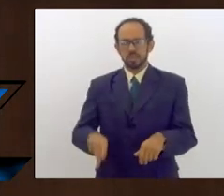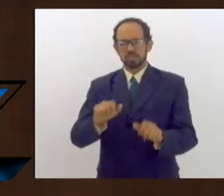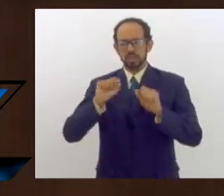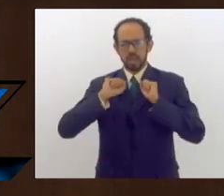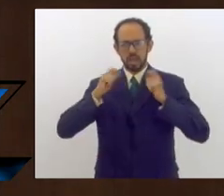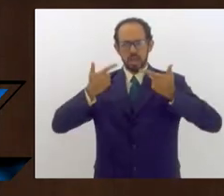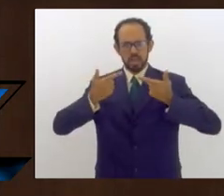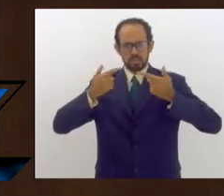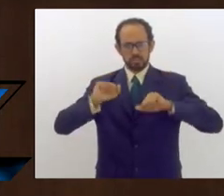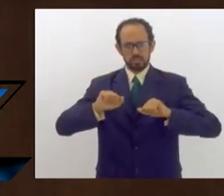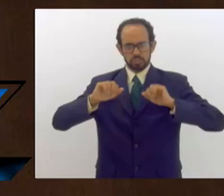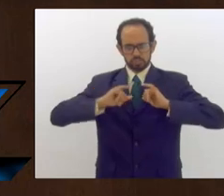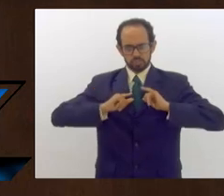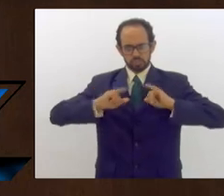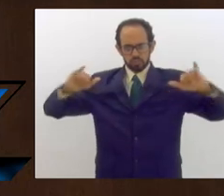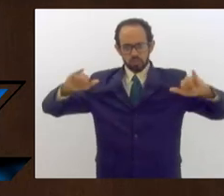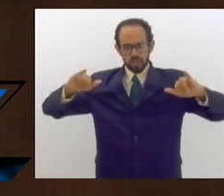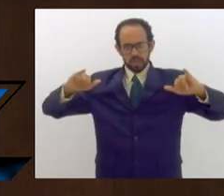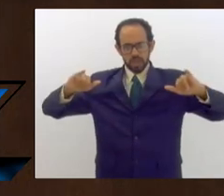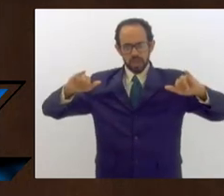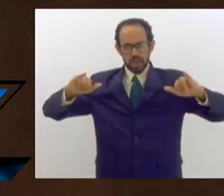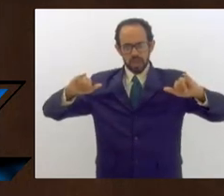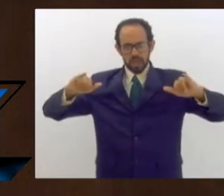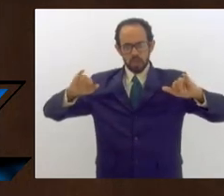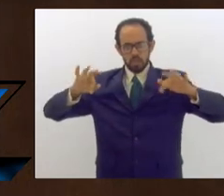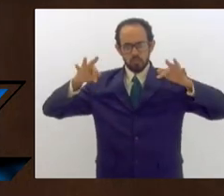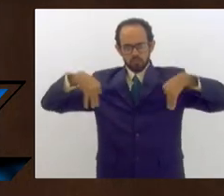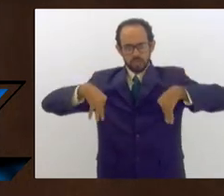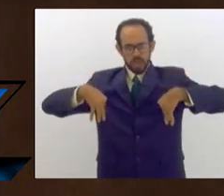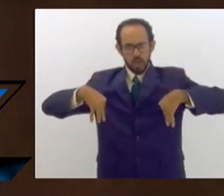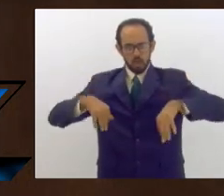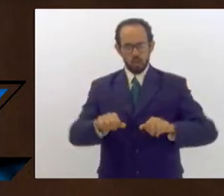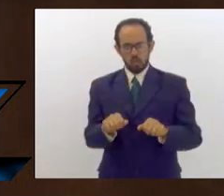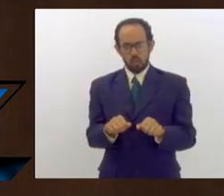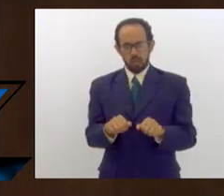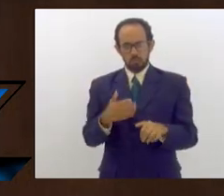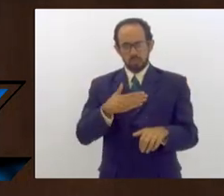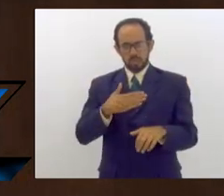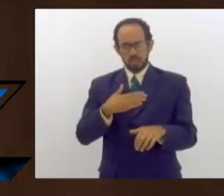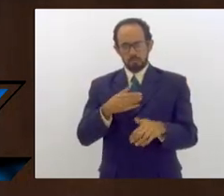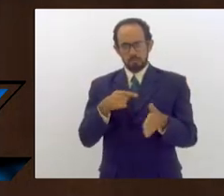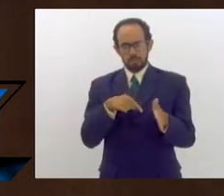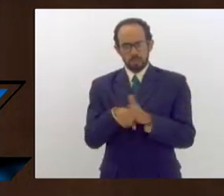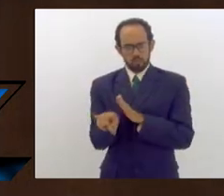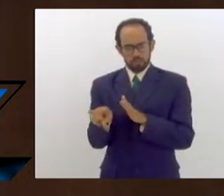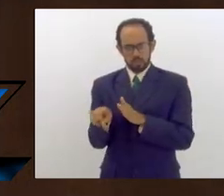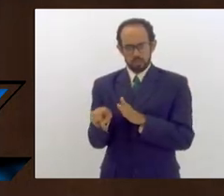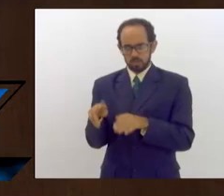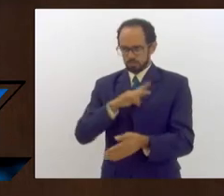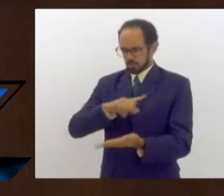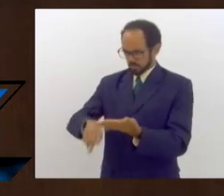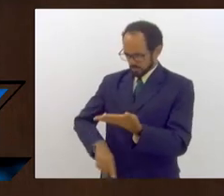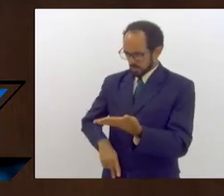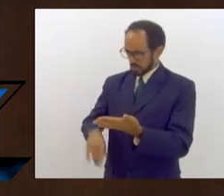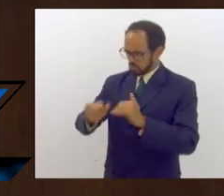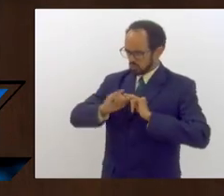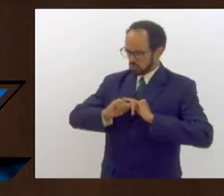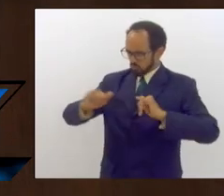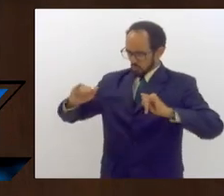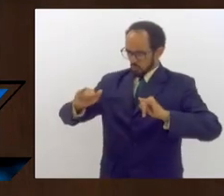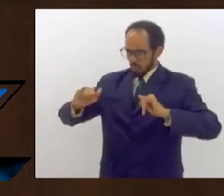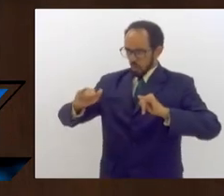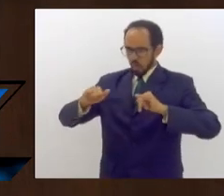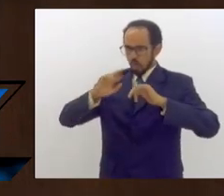promulgará o resultado final a minha pergunta é o presidente promulgou esse resultado